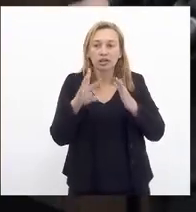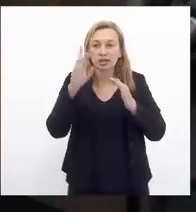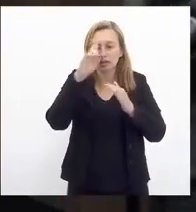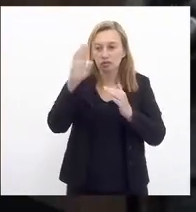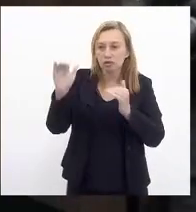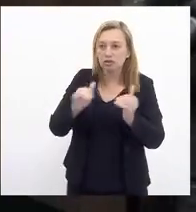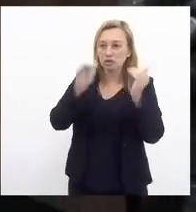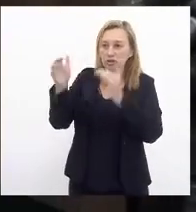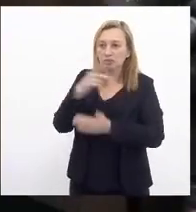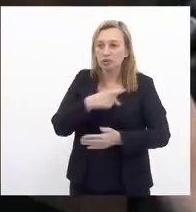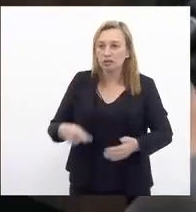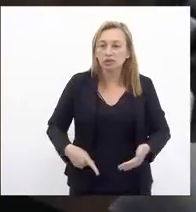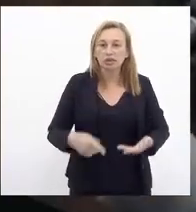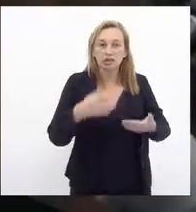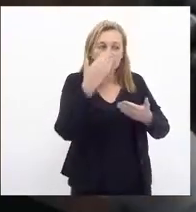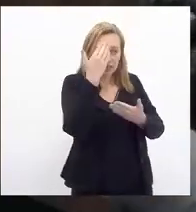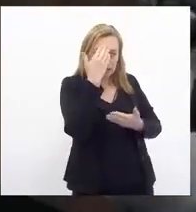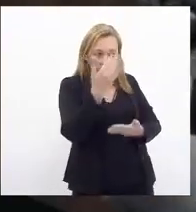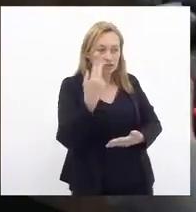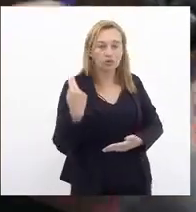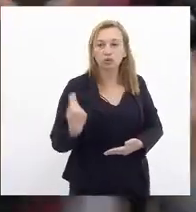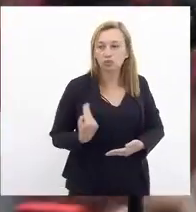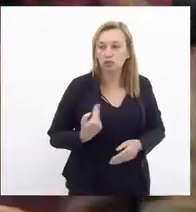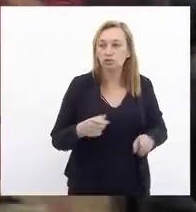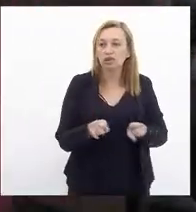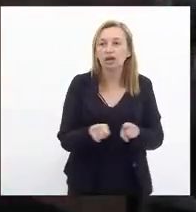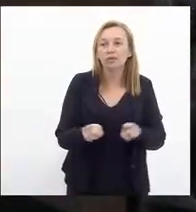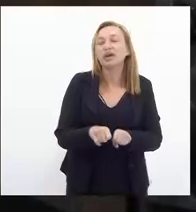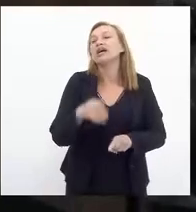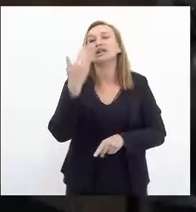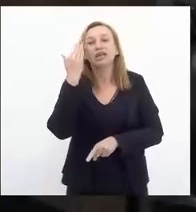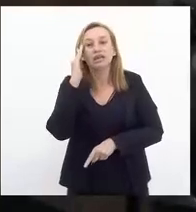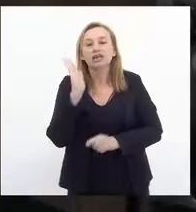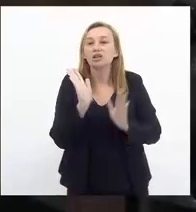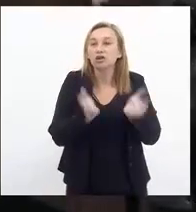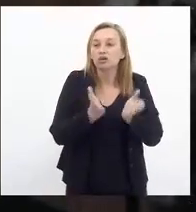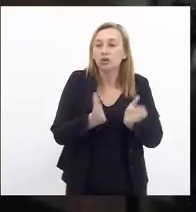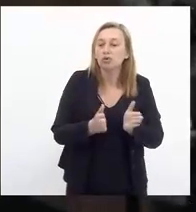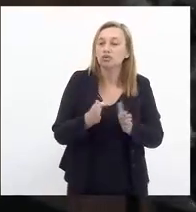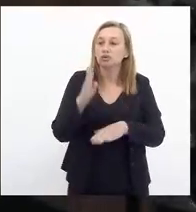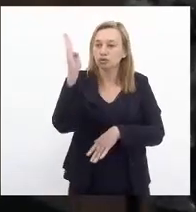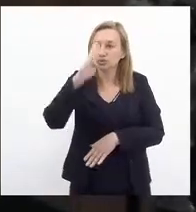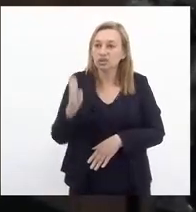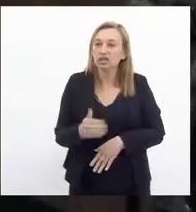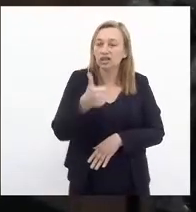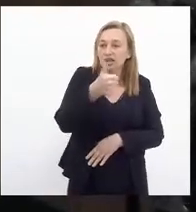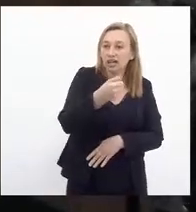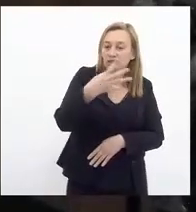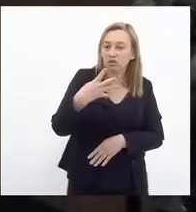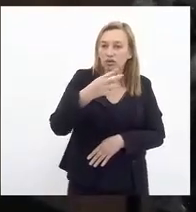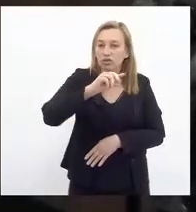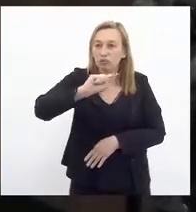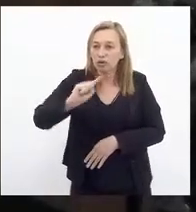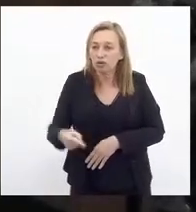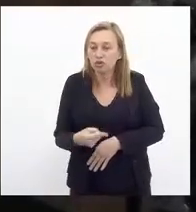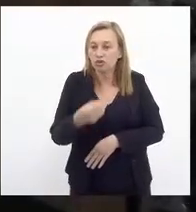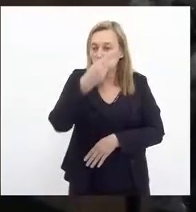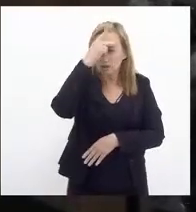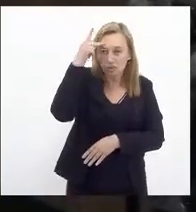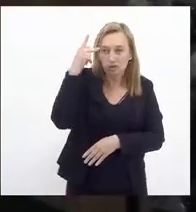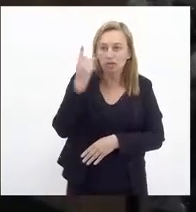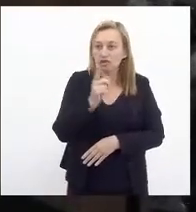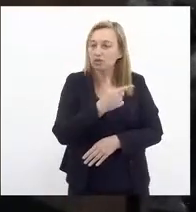vossa excelência como a teoria entendendo que hoje no Brasil 14 milhões de desempregados